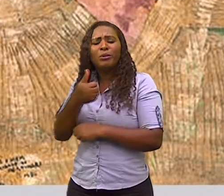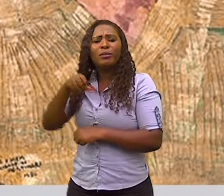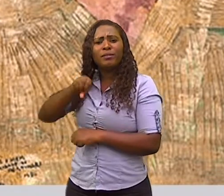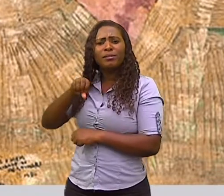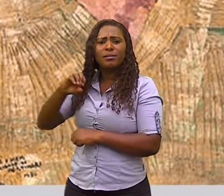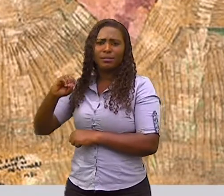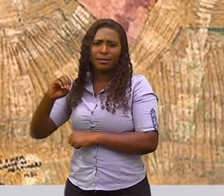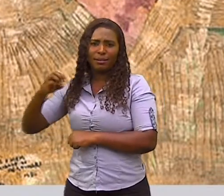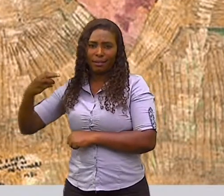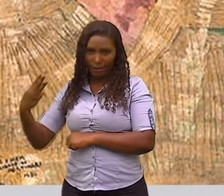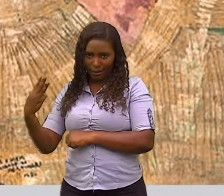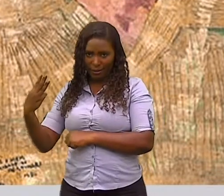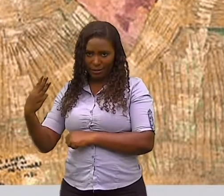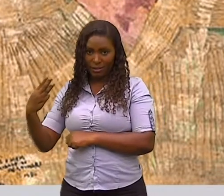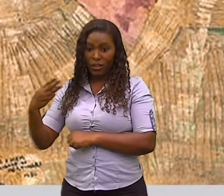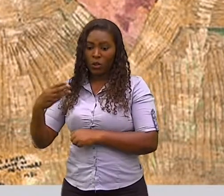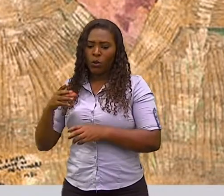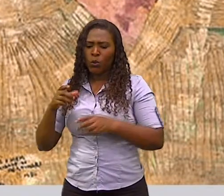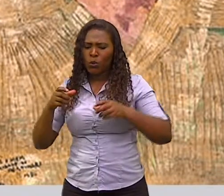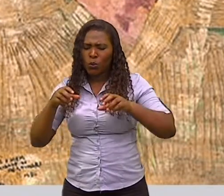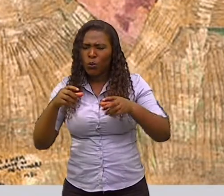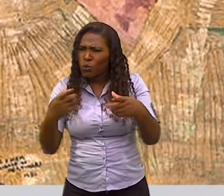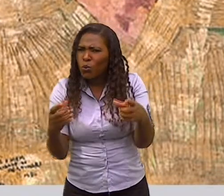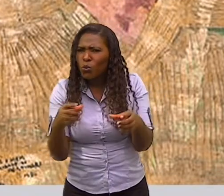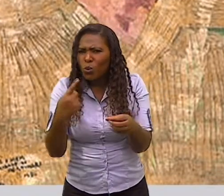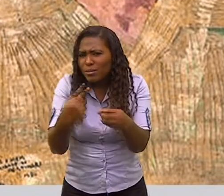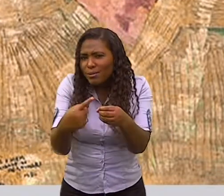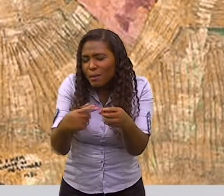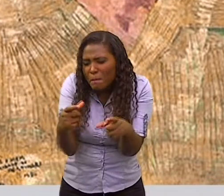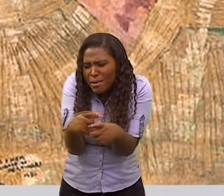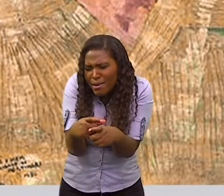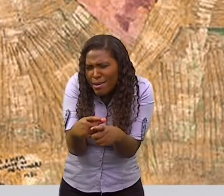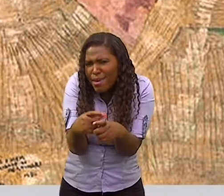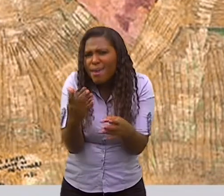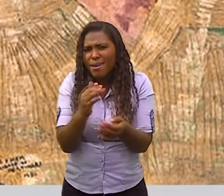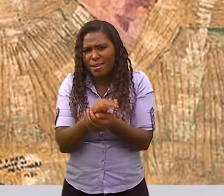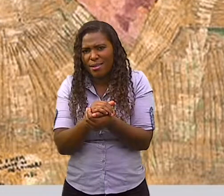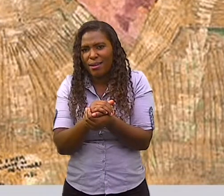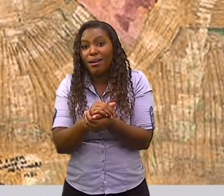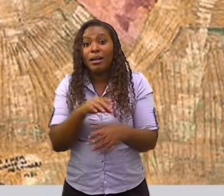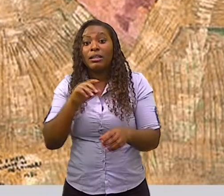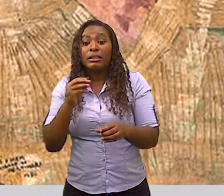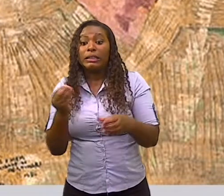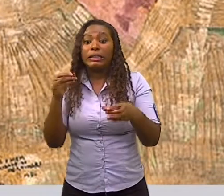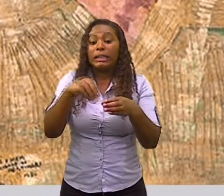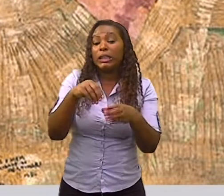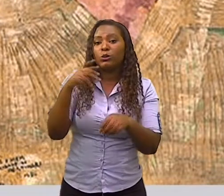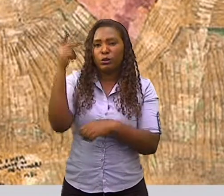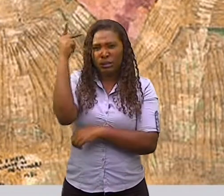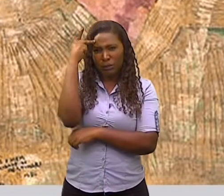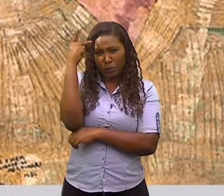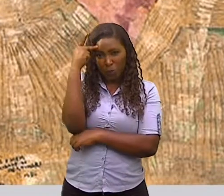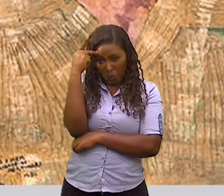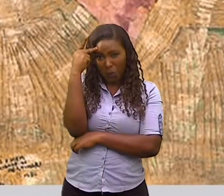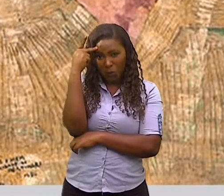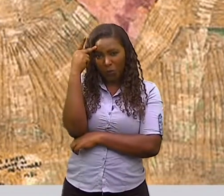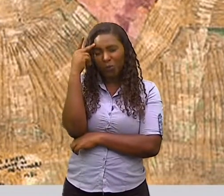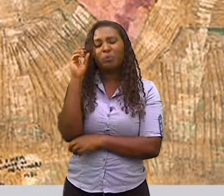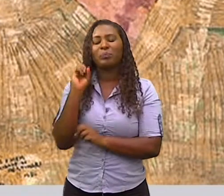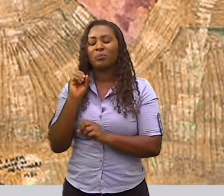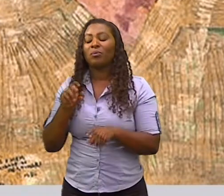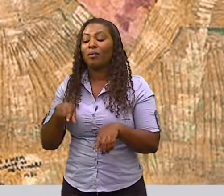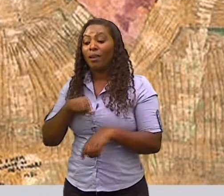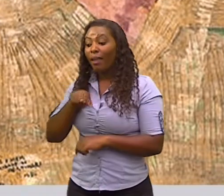de São Paulo. Filho de italianos, Portinari veio de uma família humilde e era o segundo filho